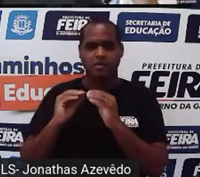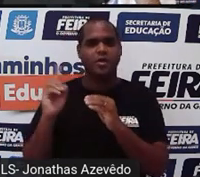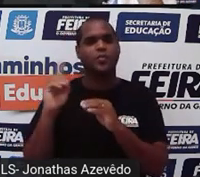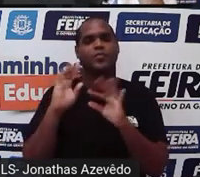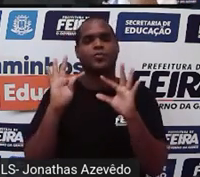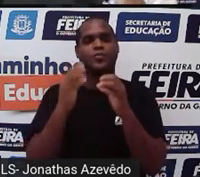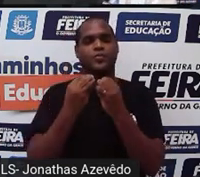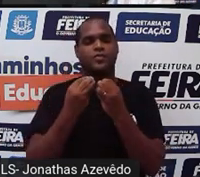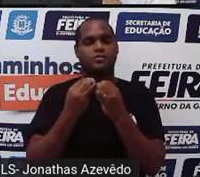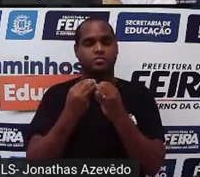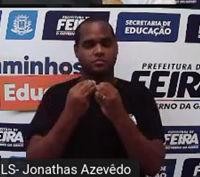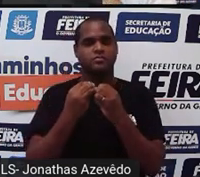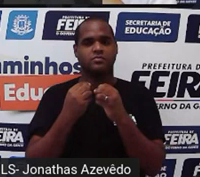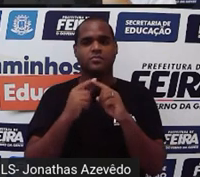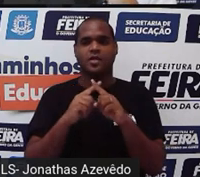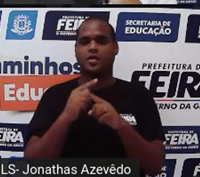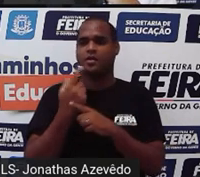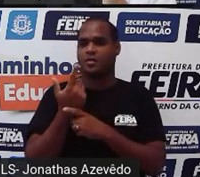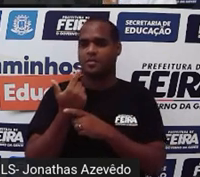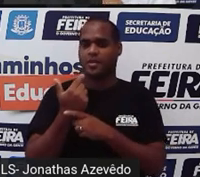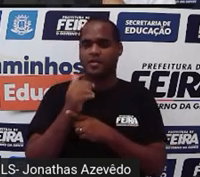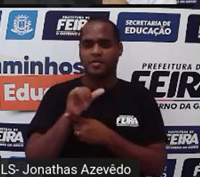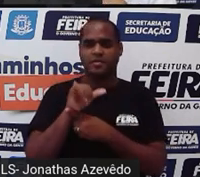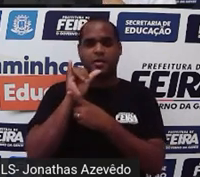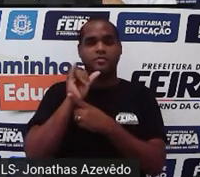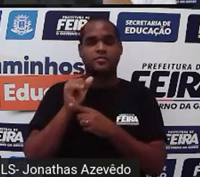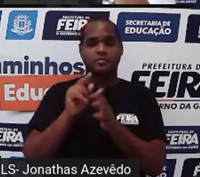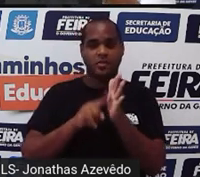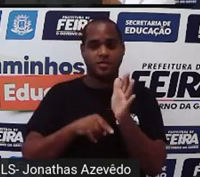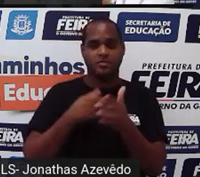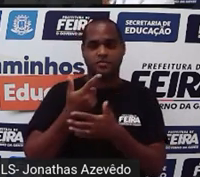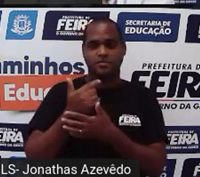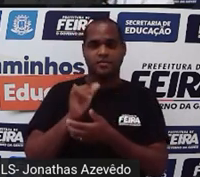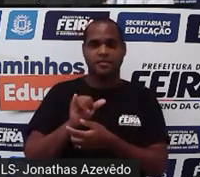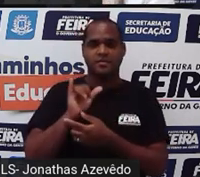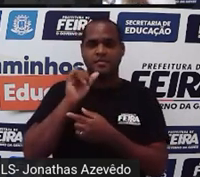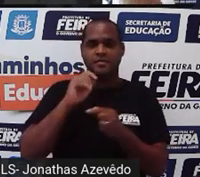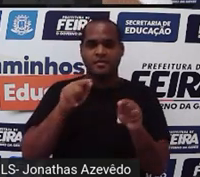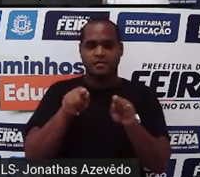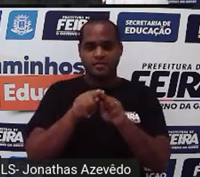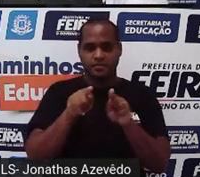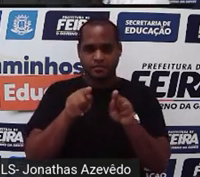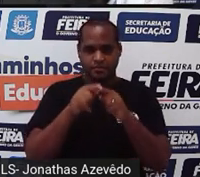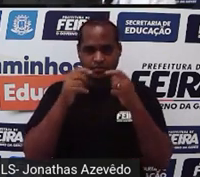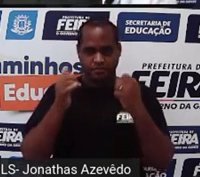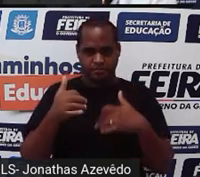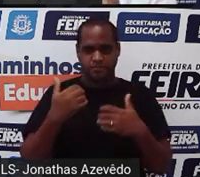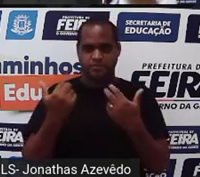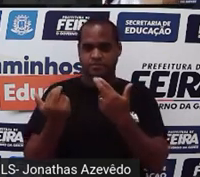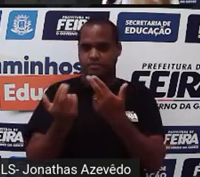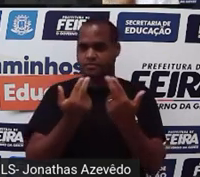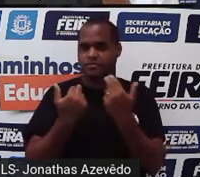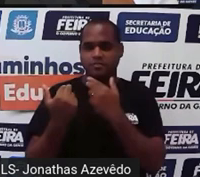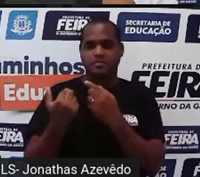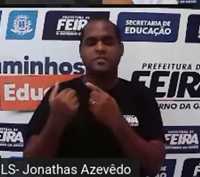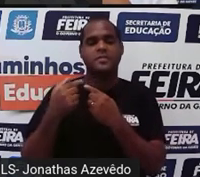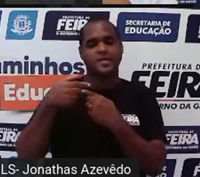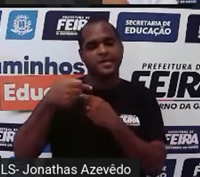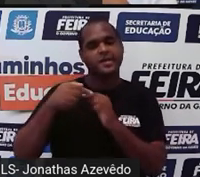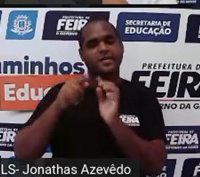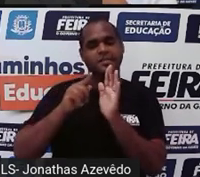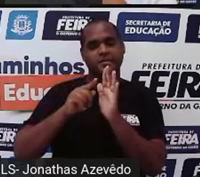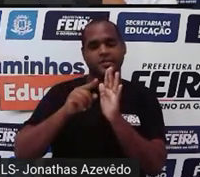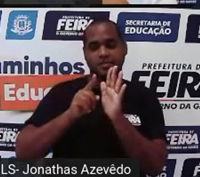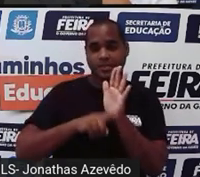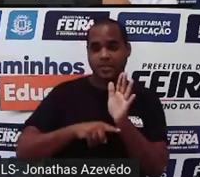multiplica tudo então Y vezes - 12 - 12 e y e também do outro lado da Igualdade o sete vezes